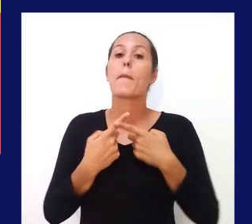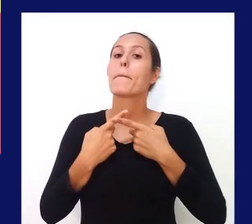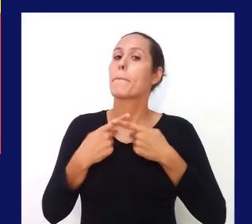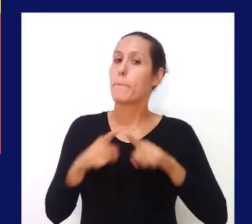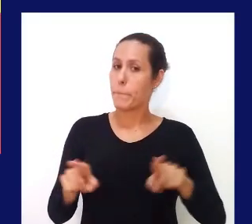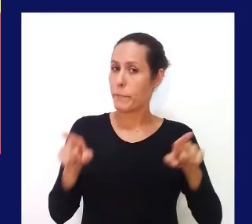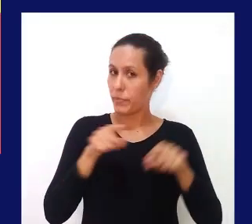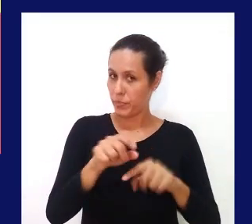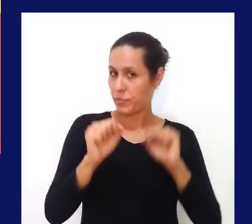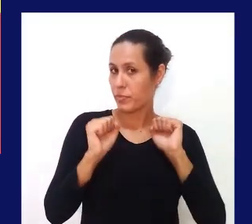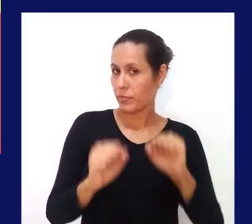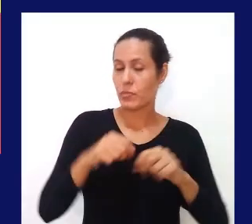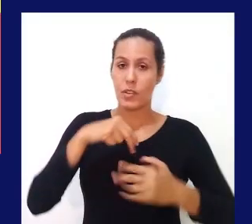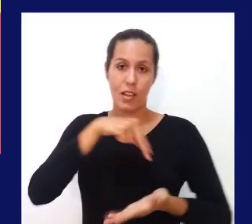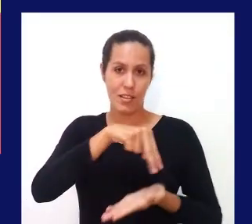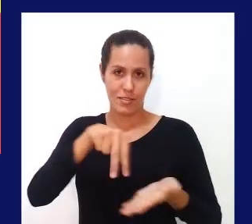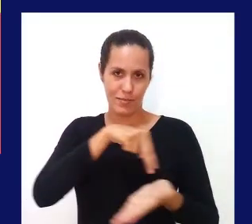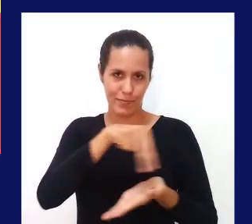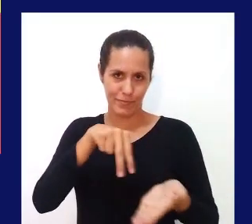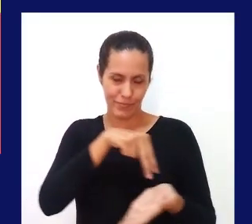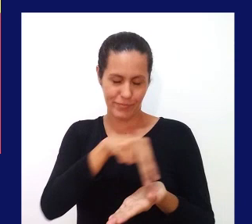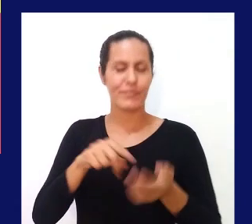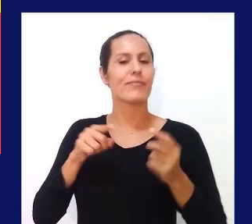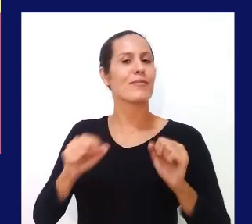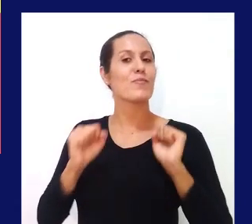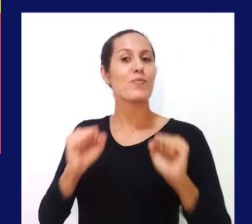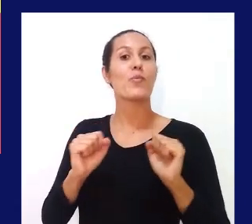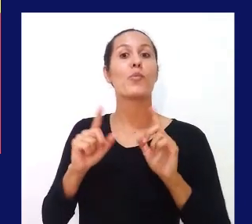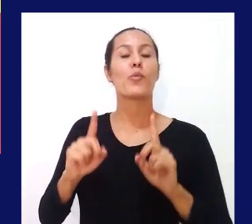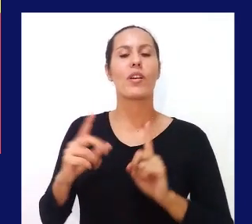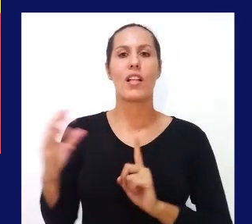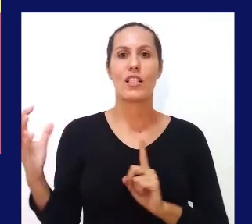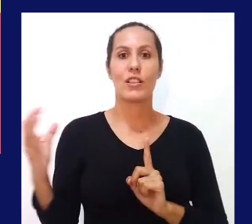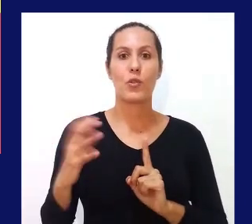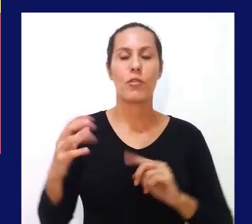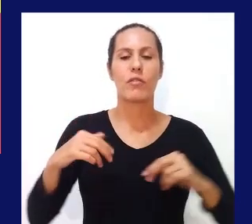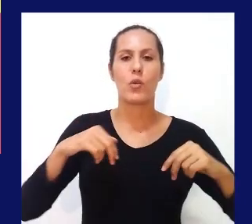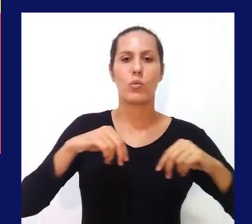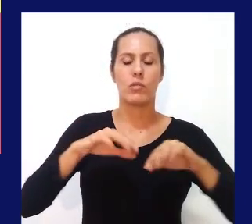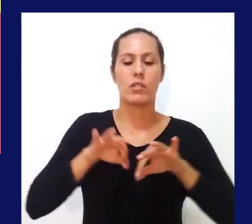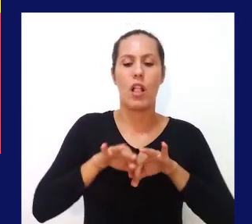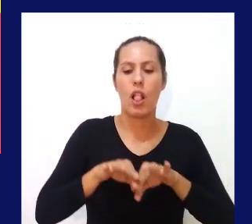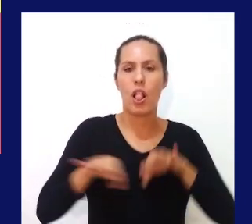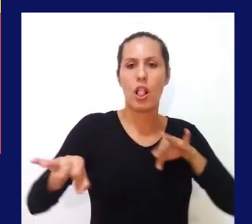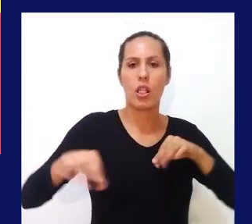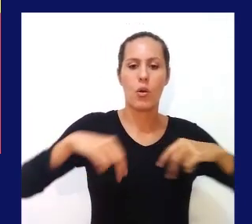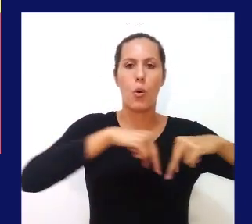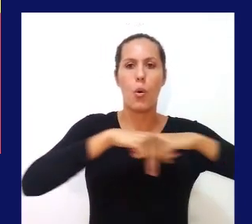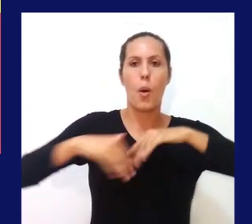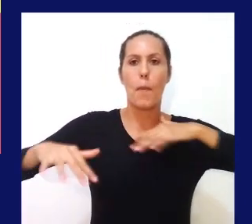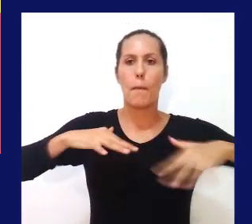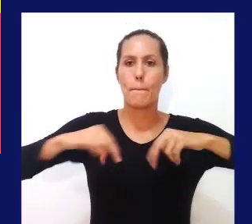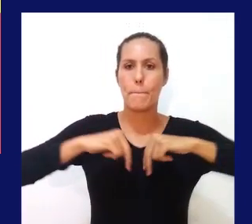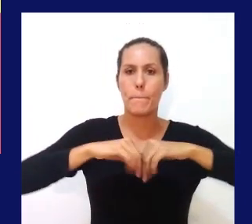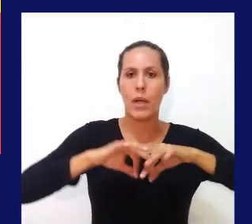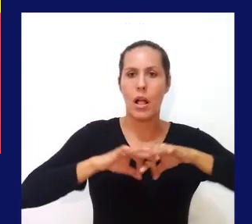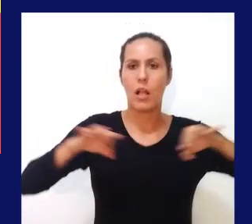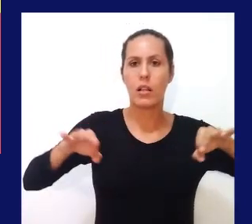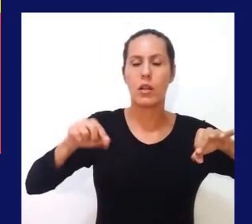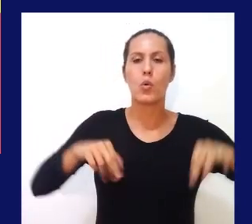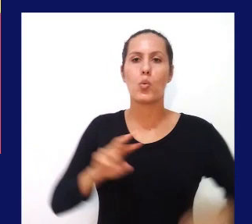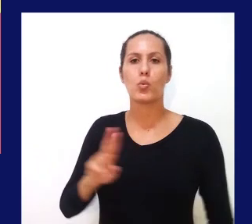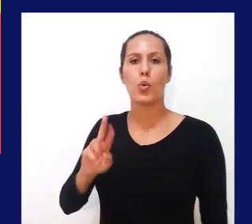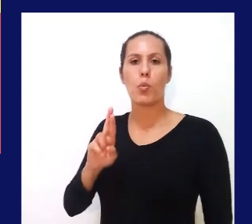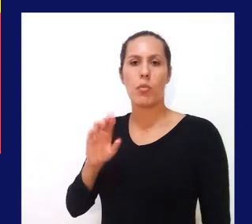paradinho. Mas se vocês forem dançar algo que possa sofrer um deslocamento maior, esse